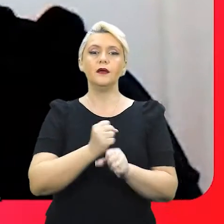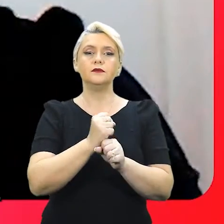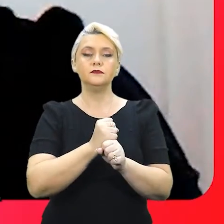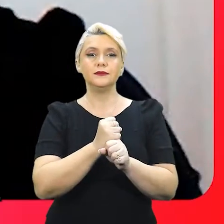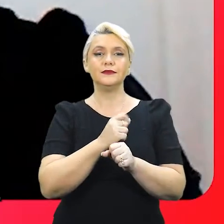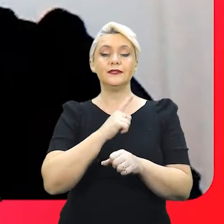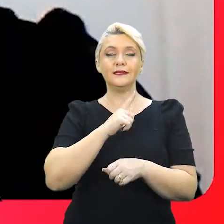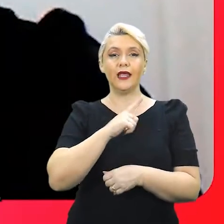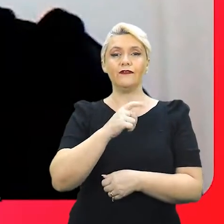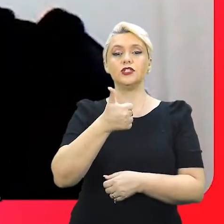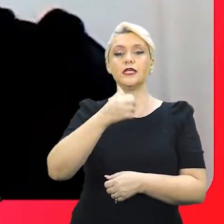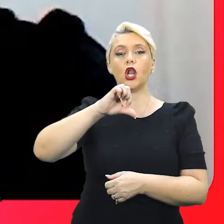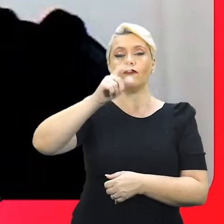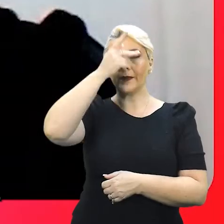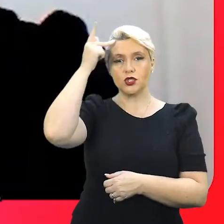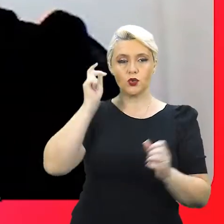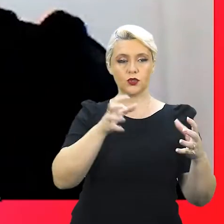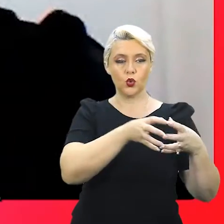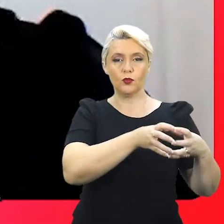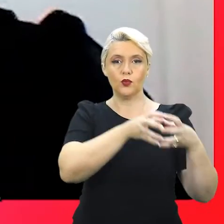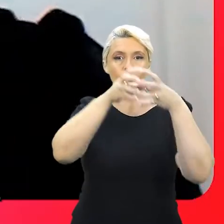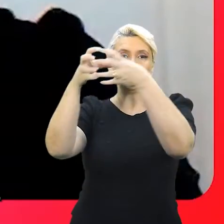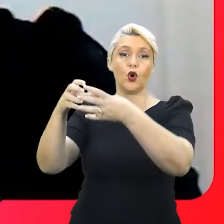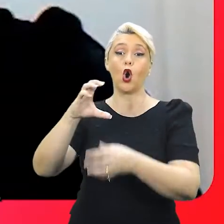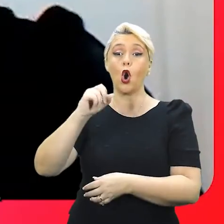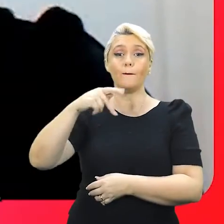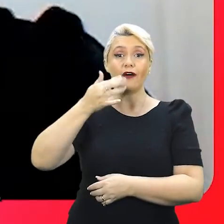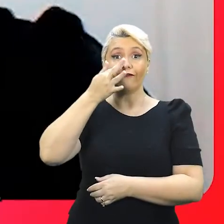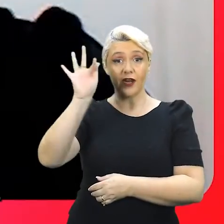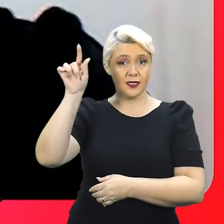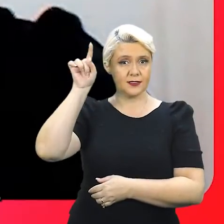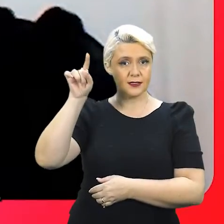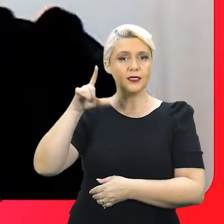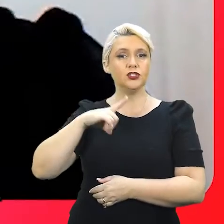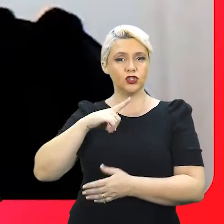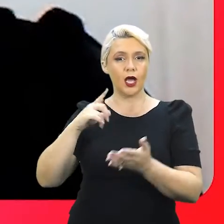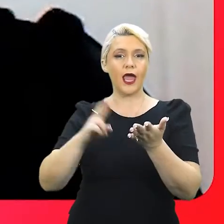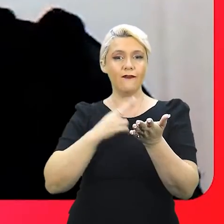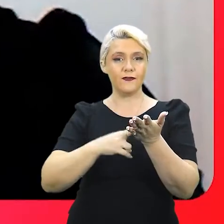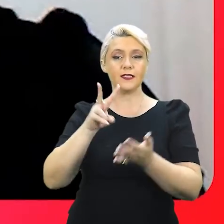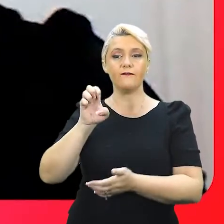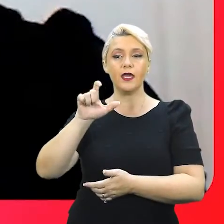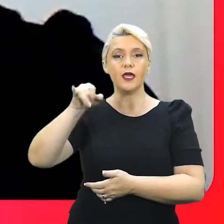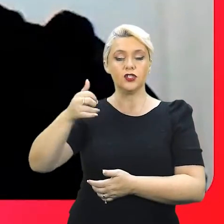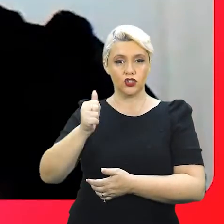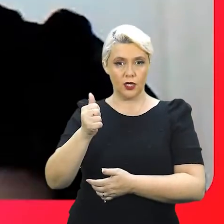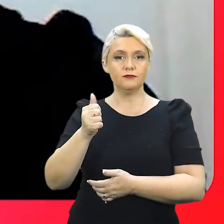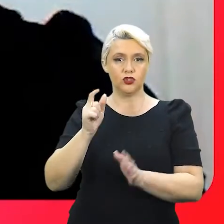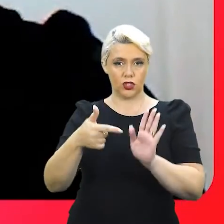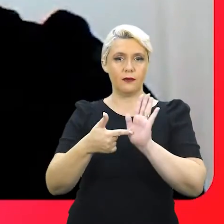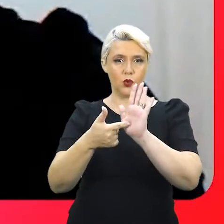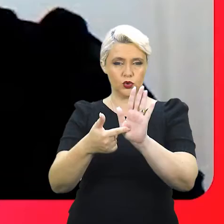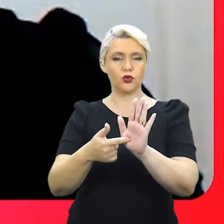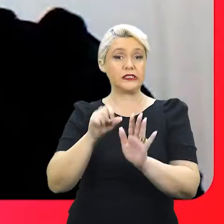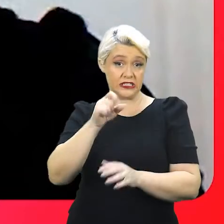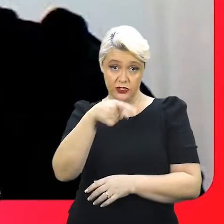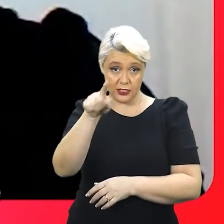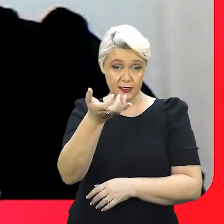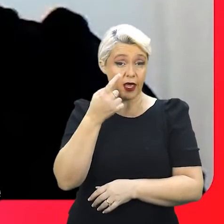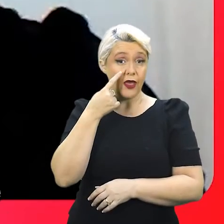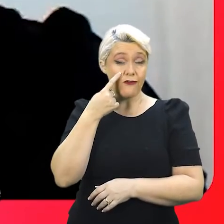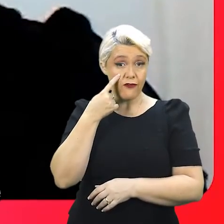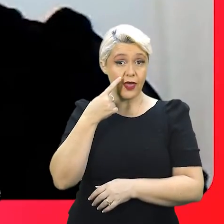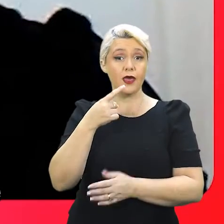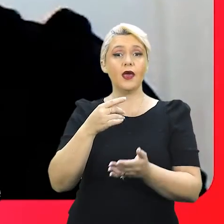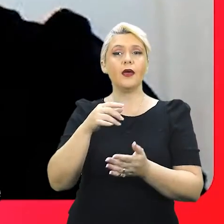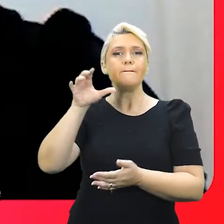19 pessoas para a França na Copa de 98, foi matéria da revista Veja, quem quiser é só pegar a Veja,